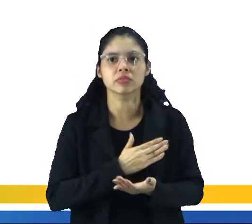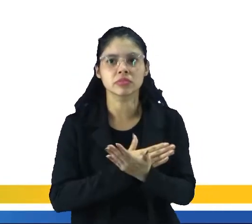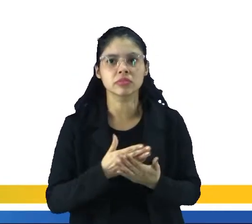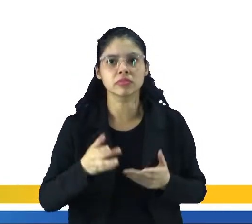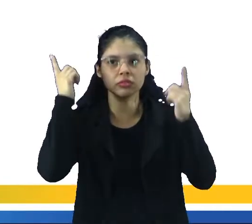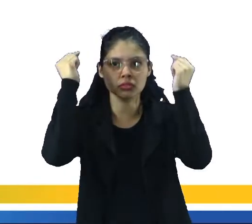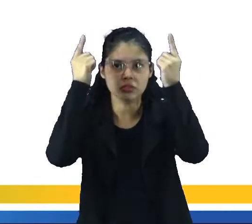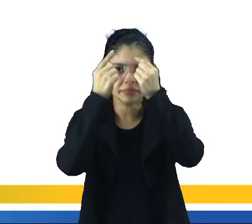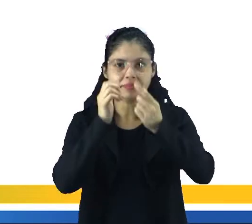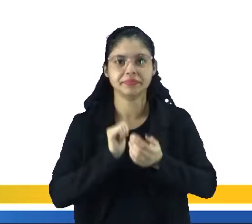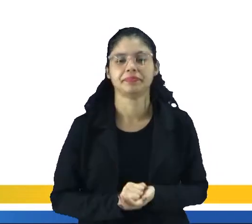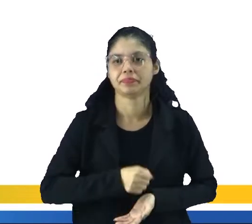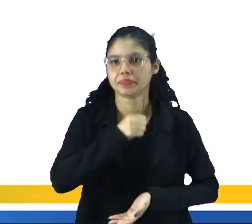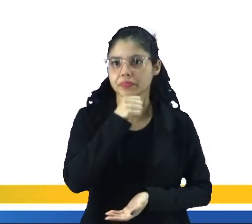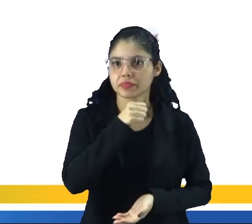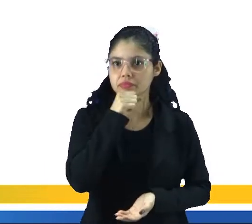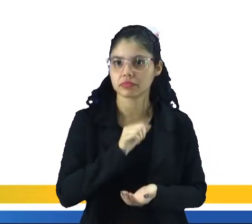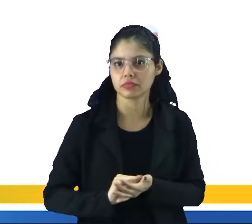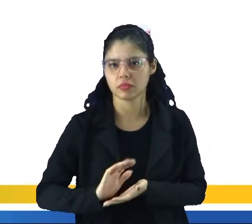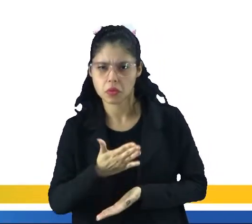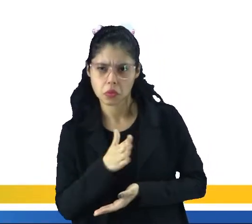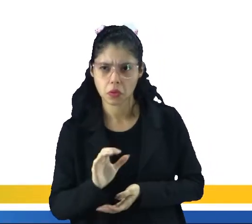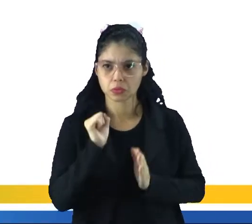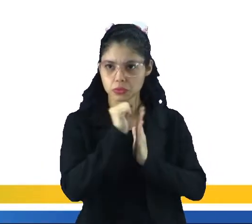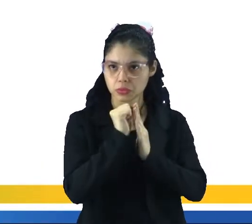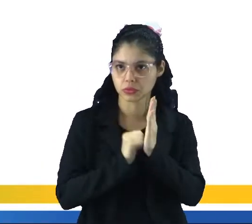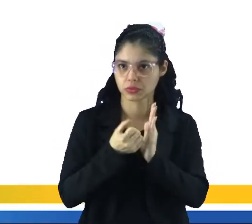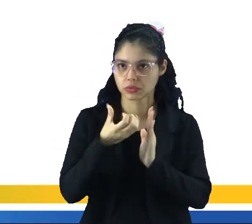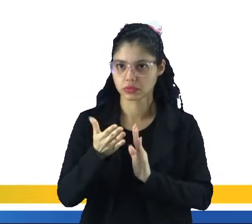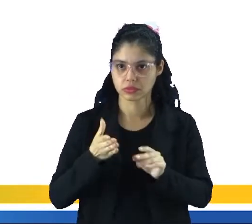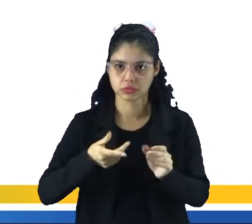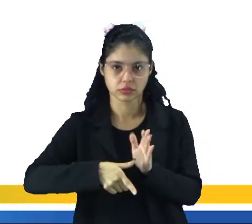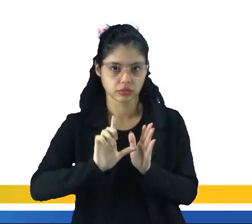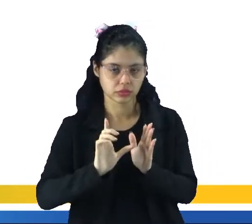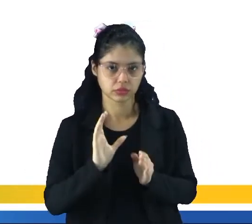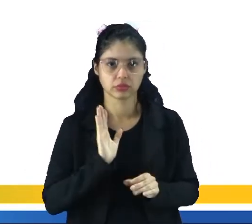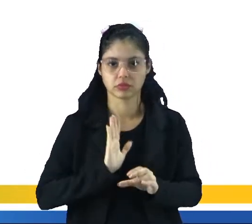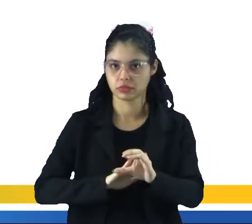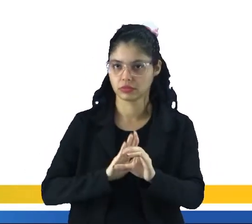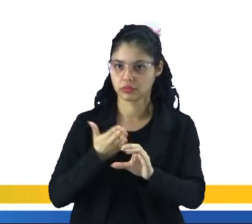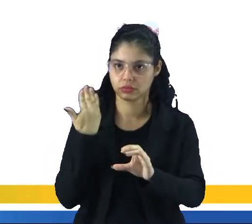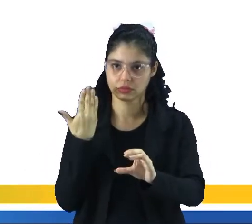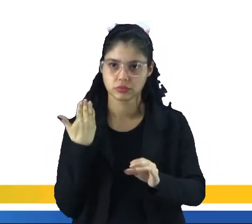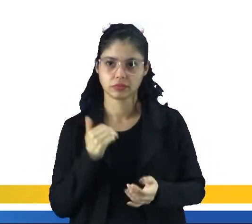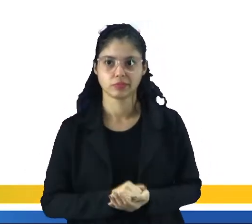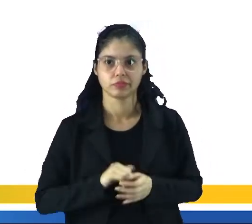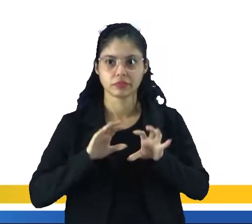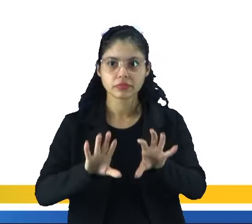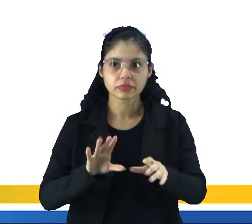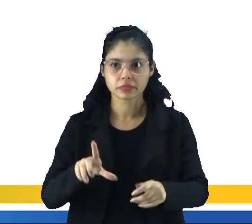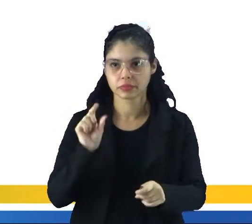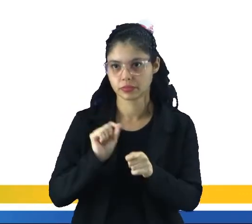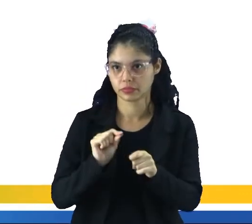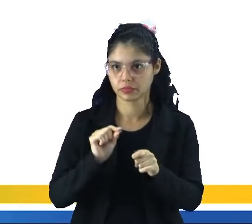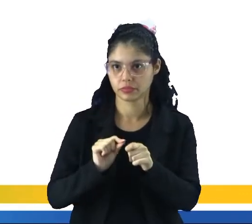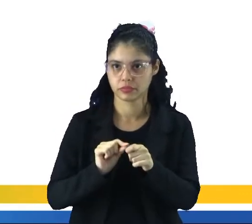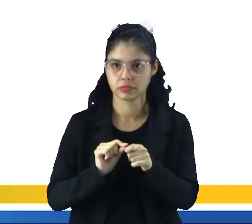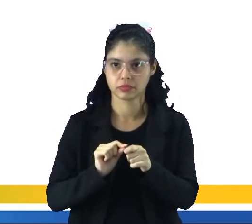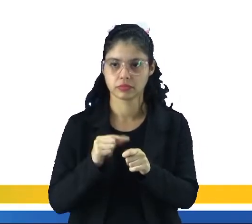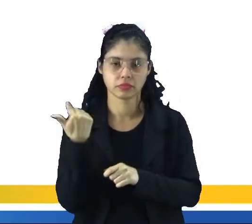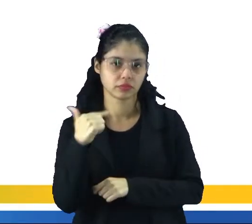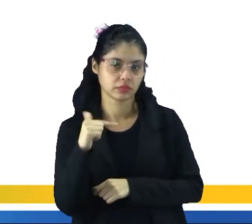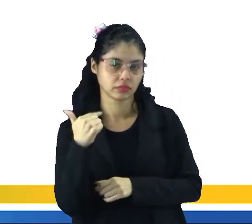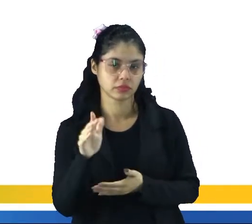na Grécia Antiga, em torno do século VI a.C., tá? E nessa época eram realizados rituais em